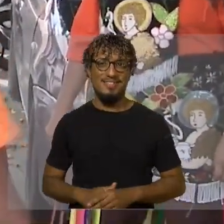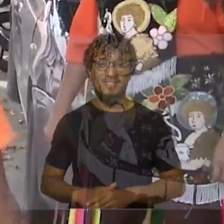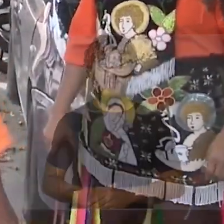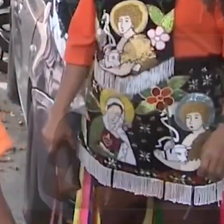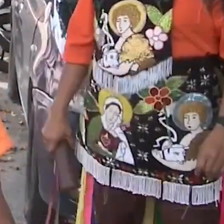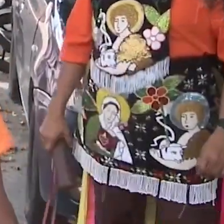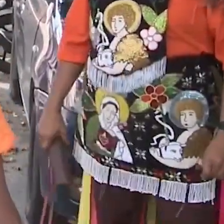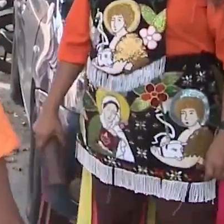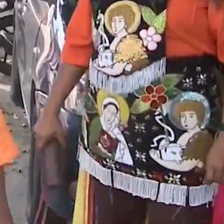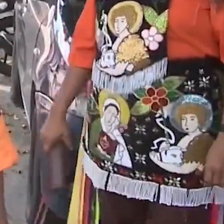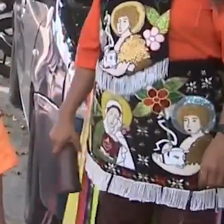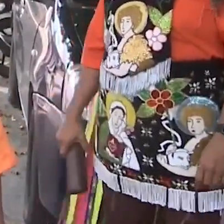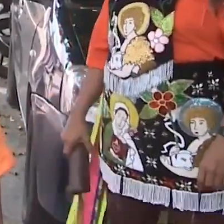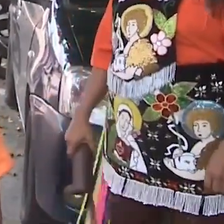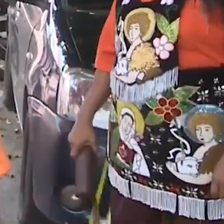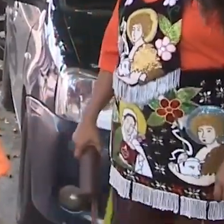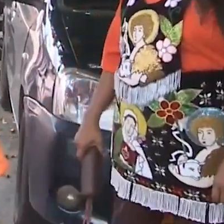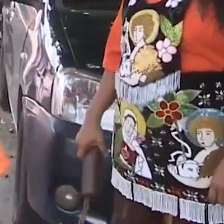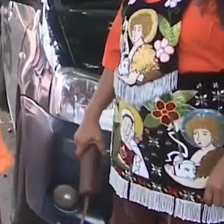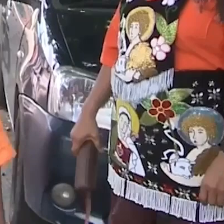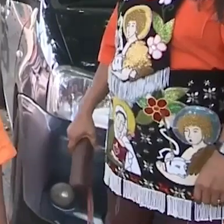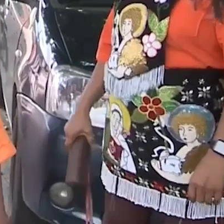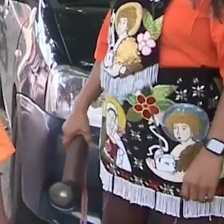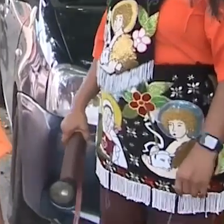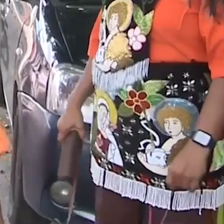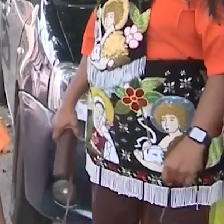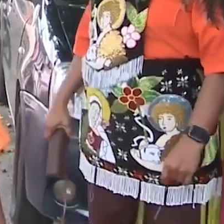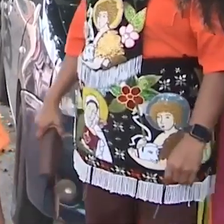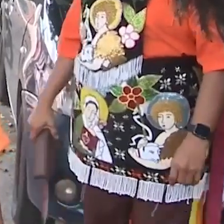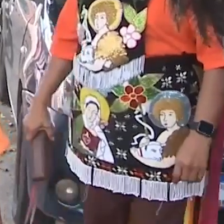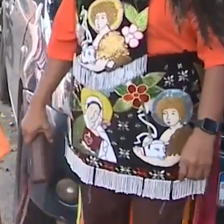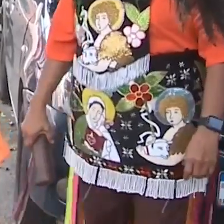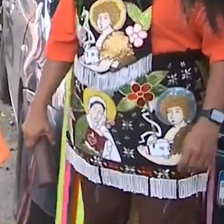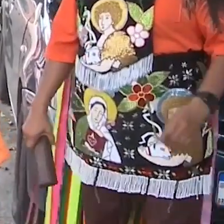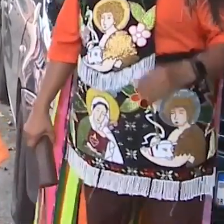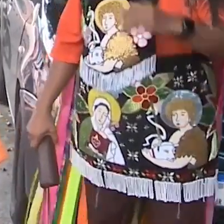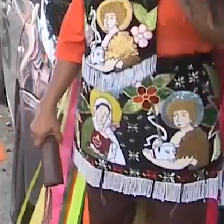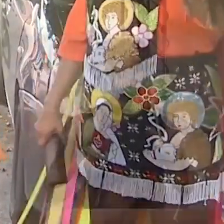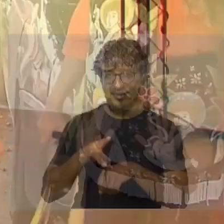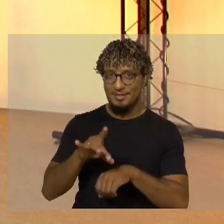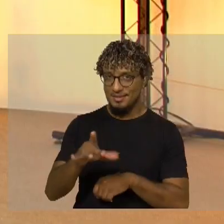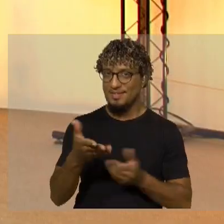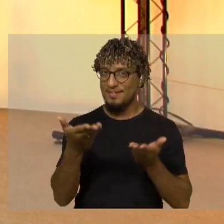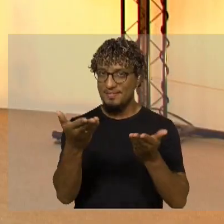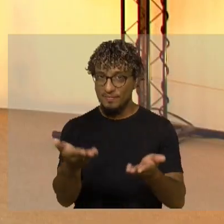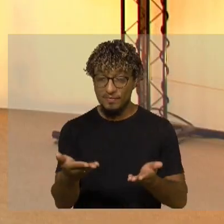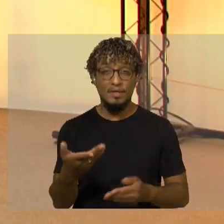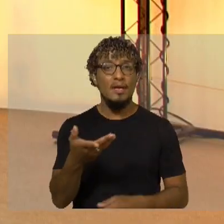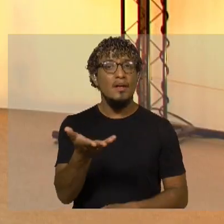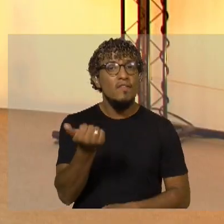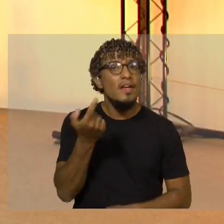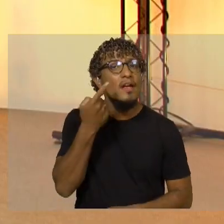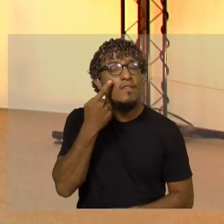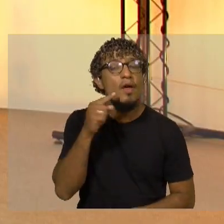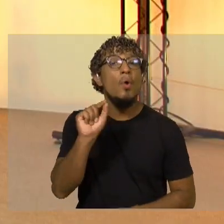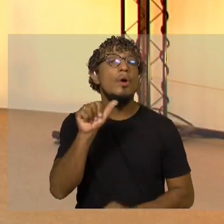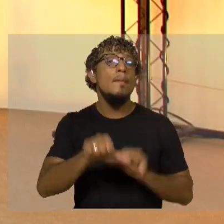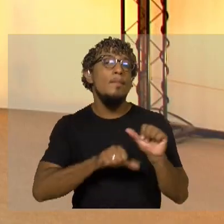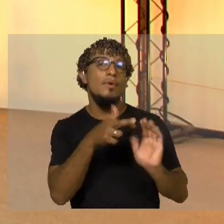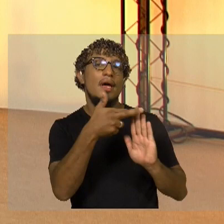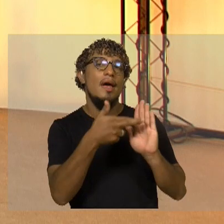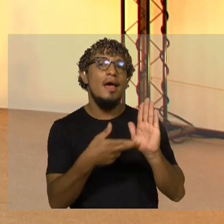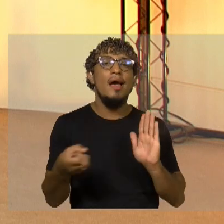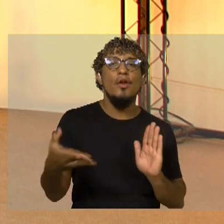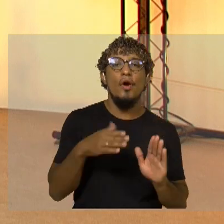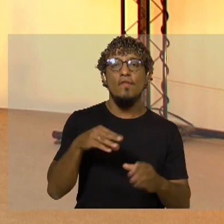Eu posso não ser inteligente, mas eu sou obediente. E saiba o que muda com a nova regra